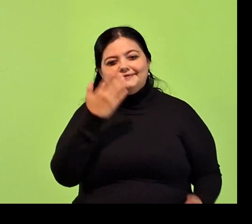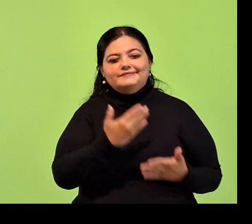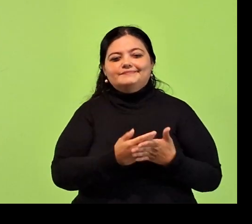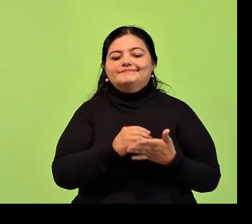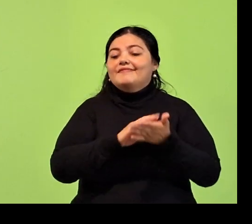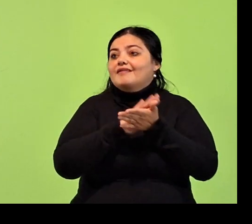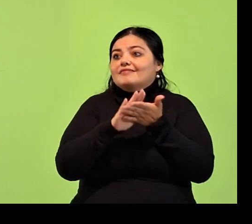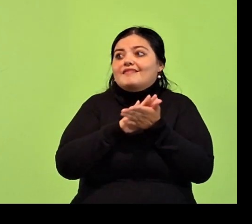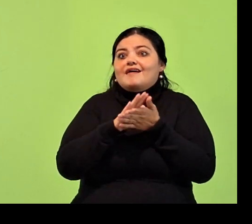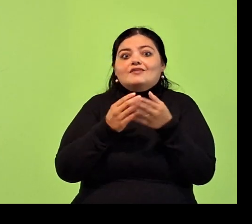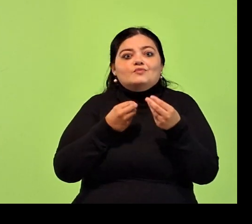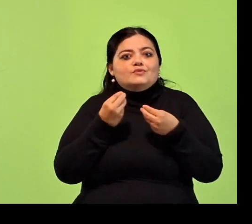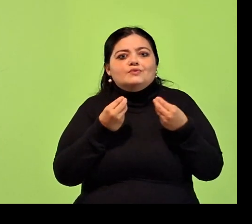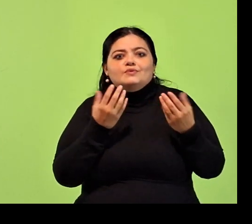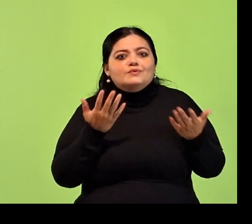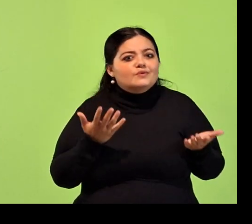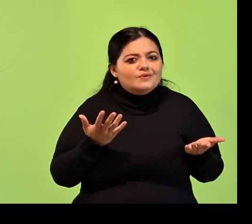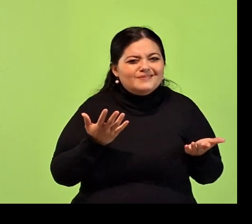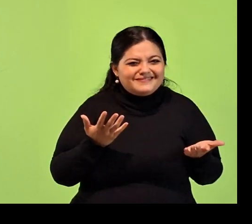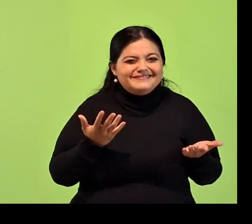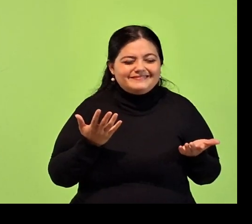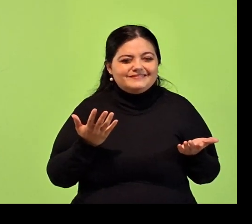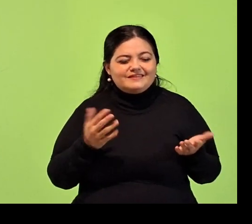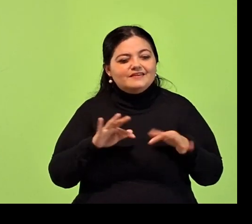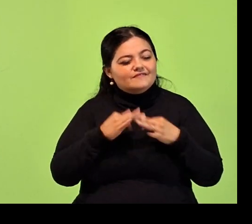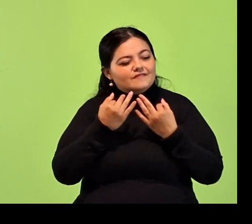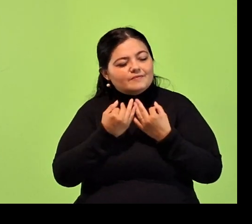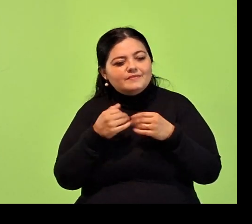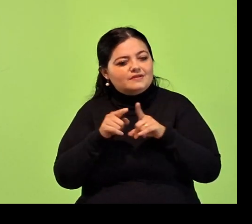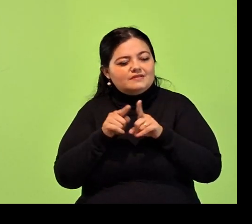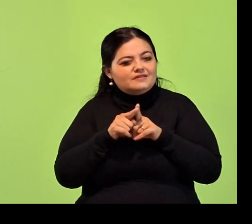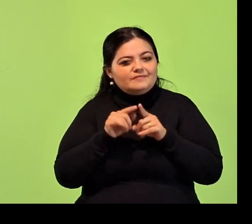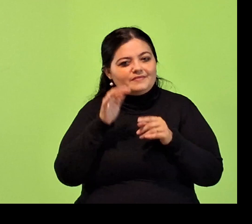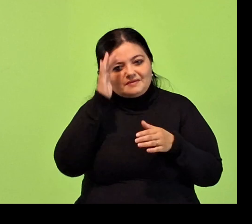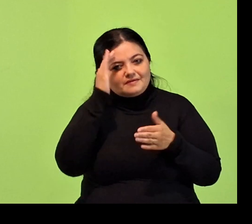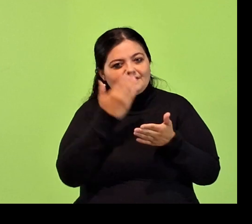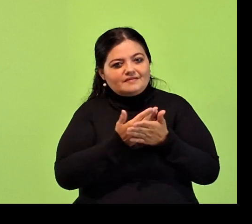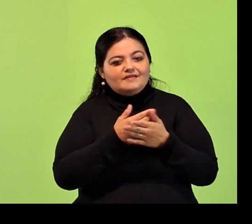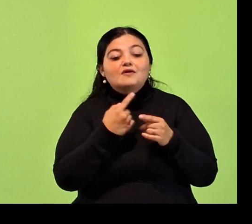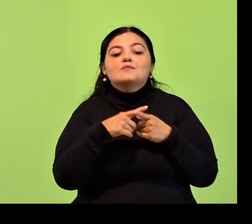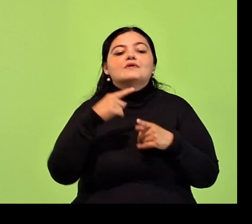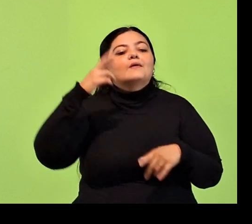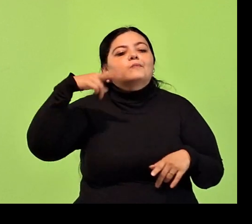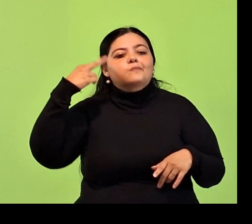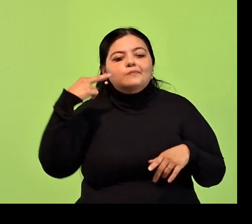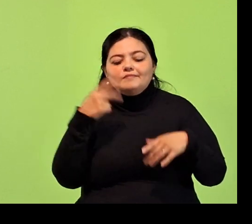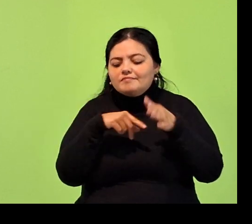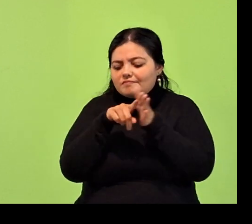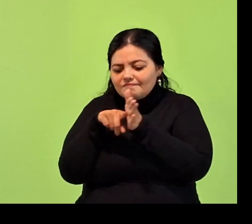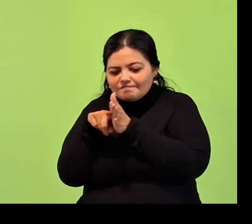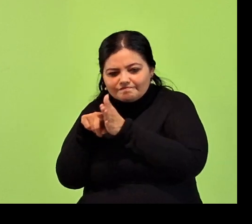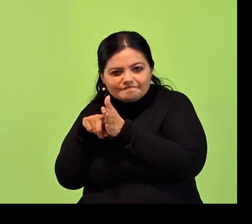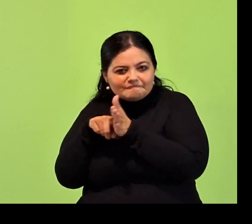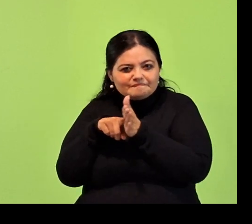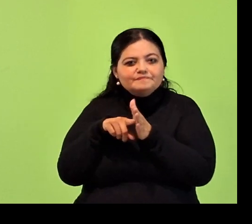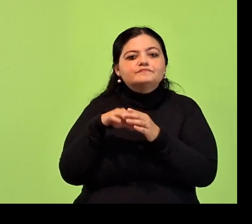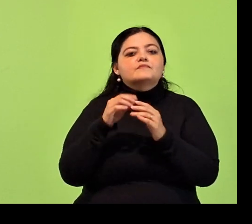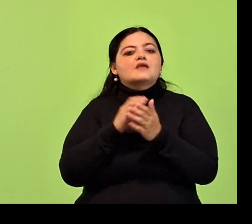após a minuciosa análise dos autos que foi feita pelo advogado Cláudio Daledoni em sua